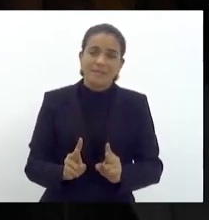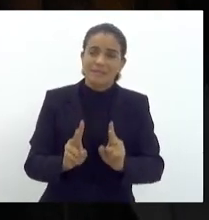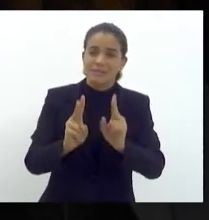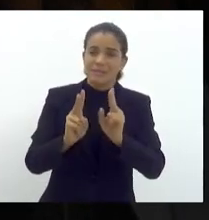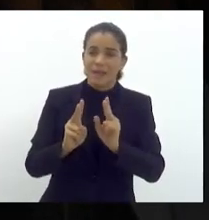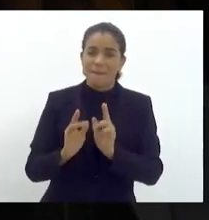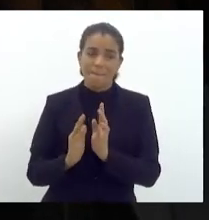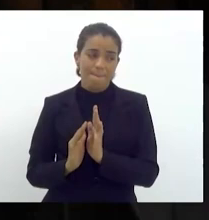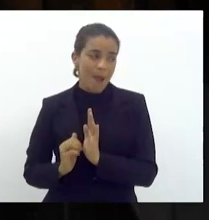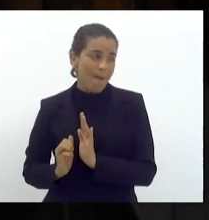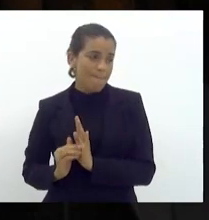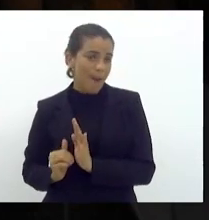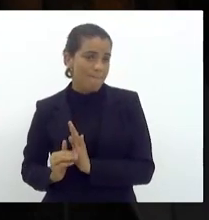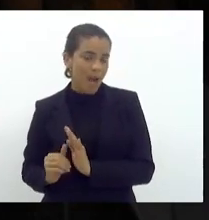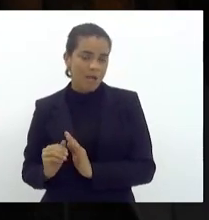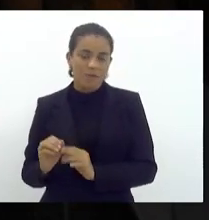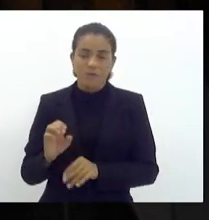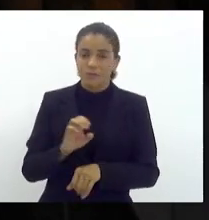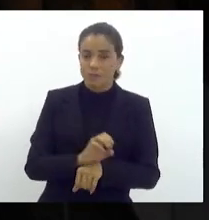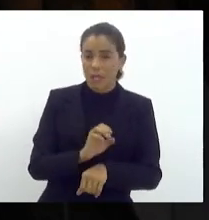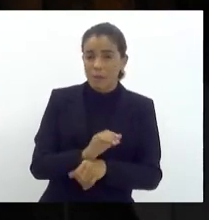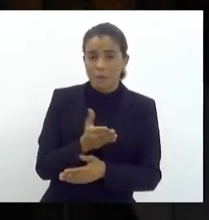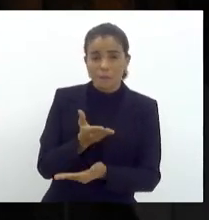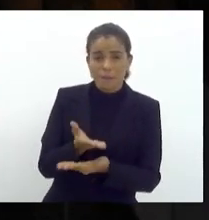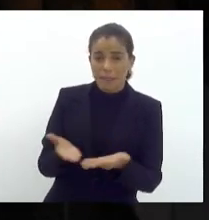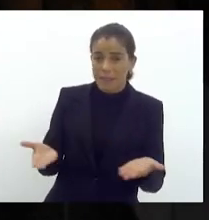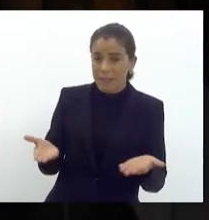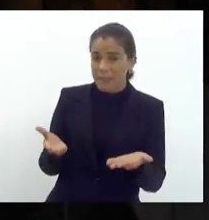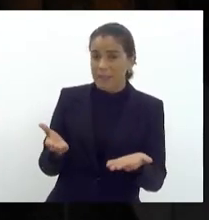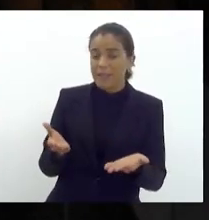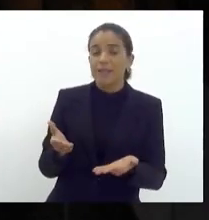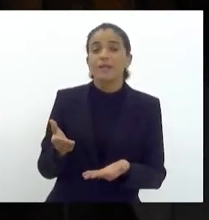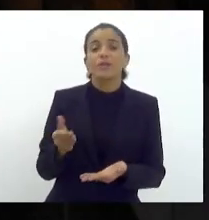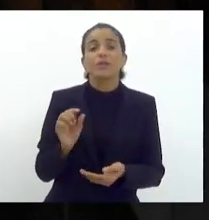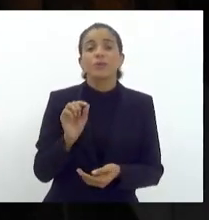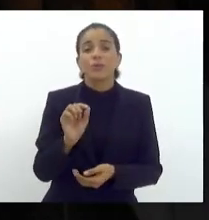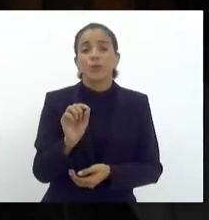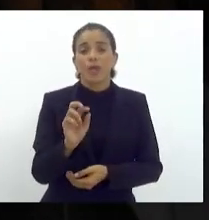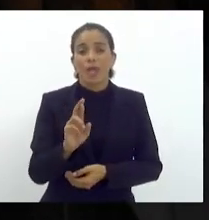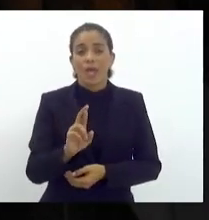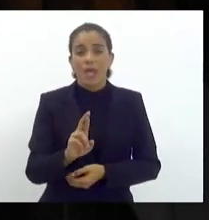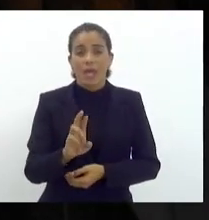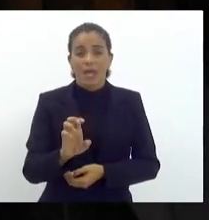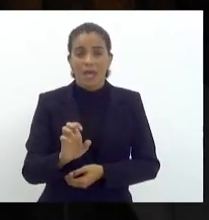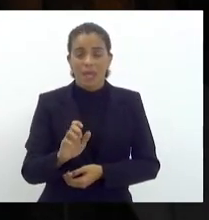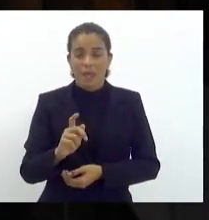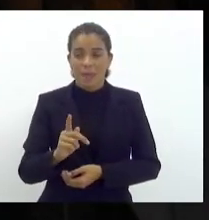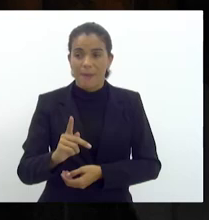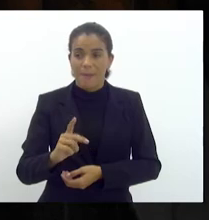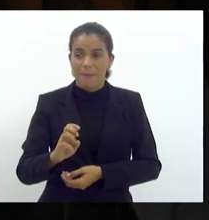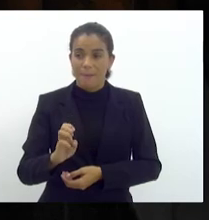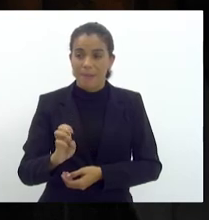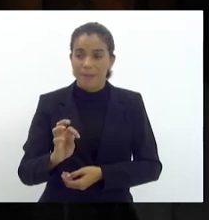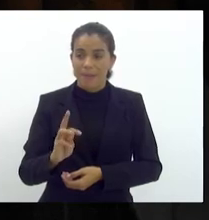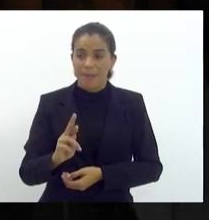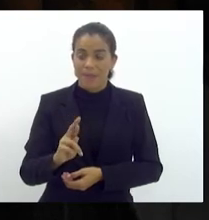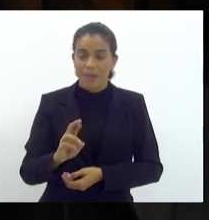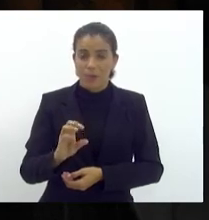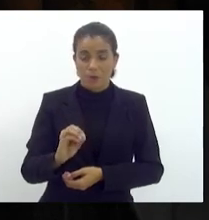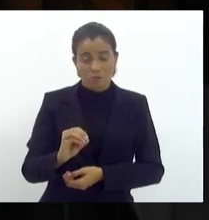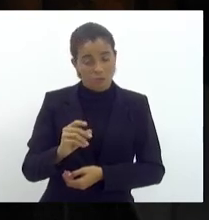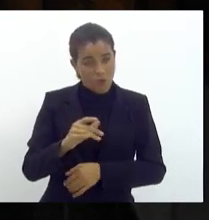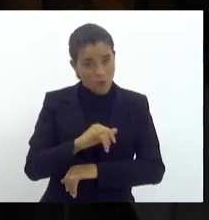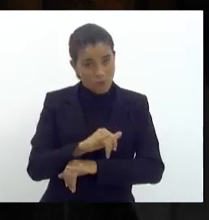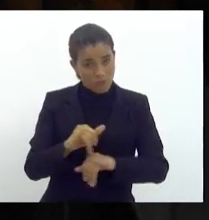Janeiro perderia os benefícios do retento então eu tô afirmando